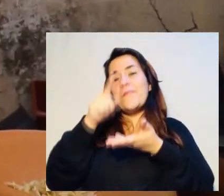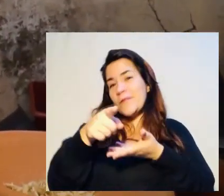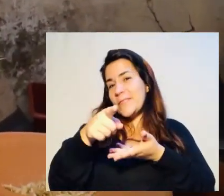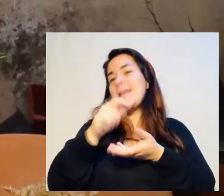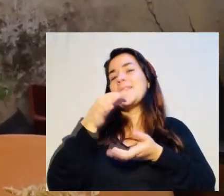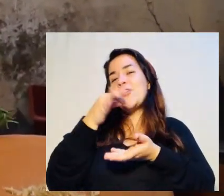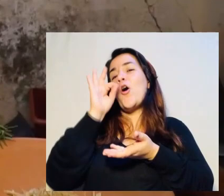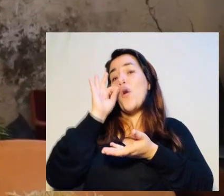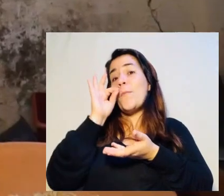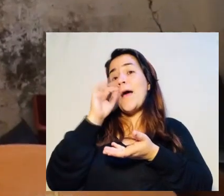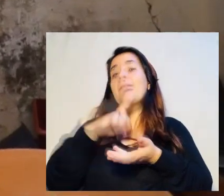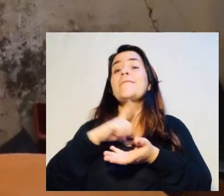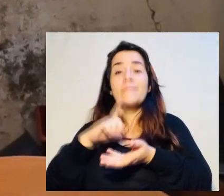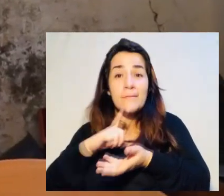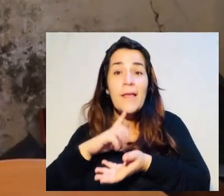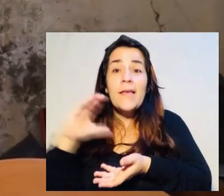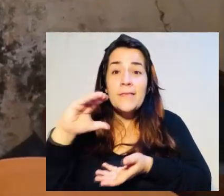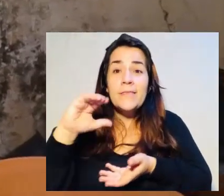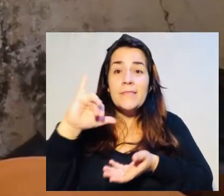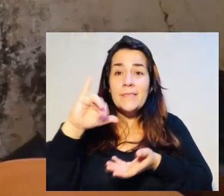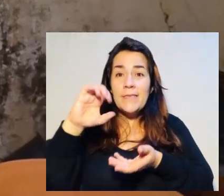até no cafezinho que você toma.